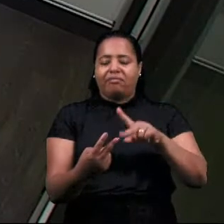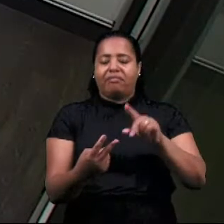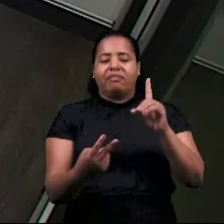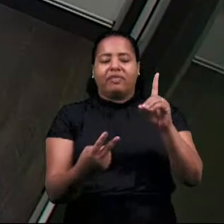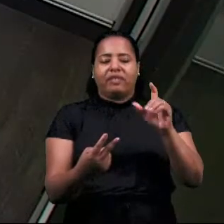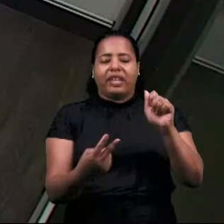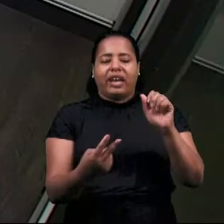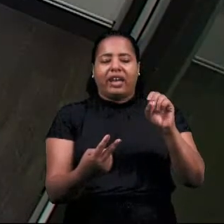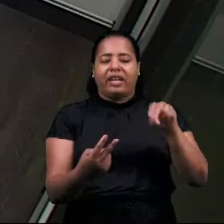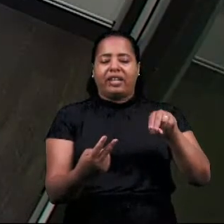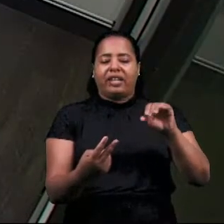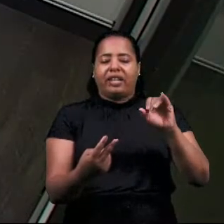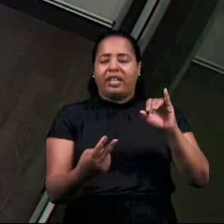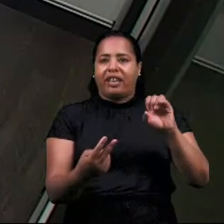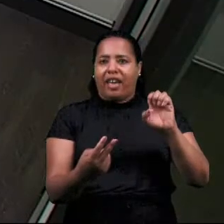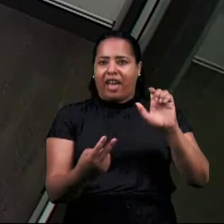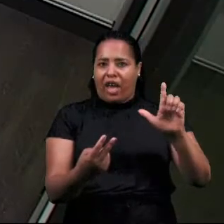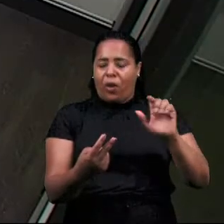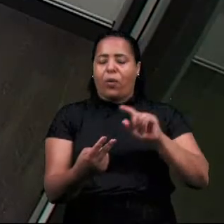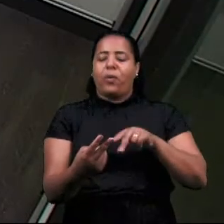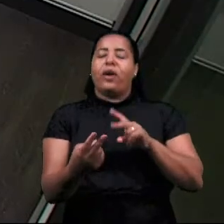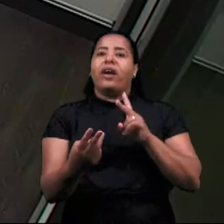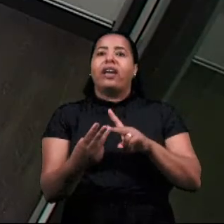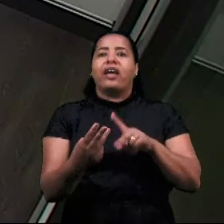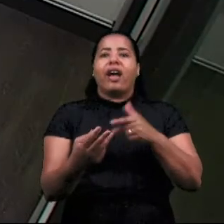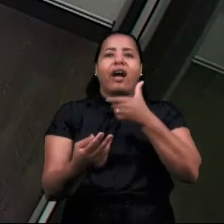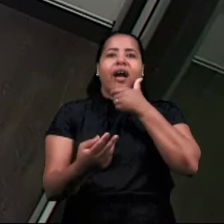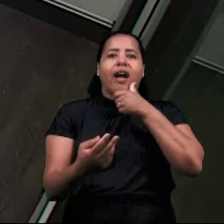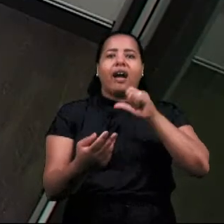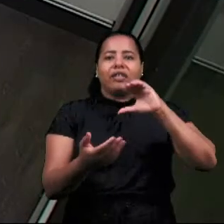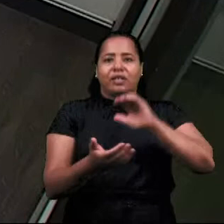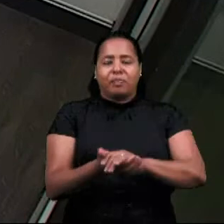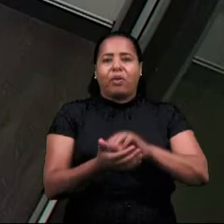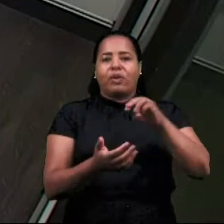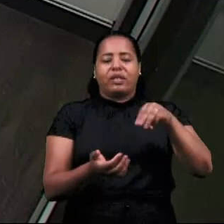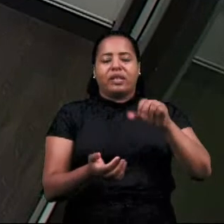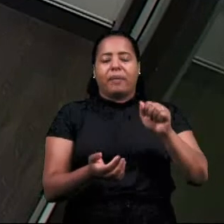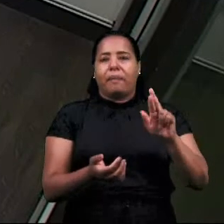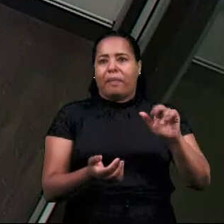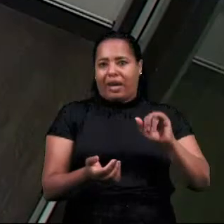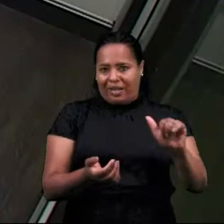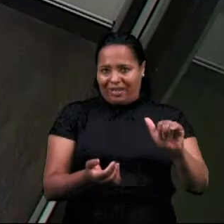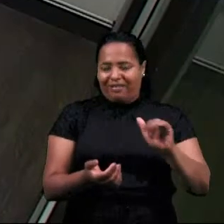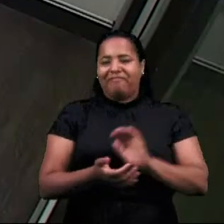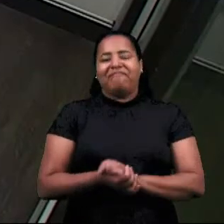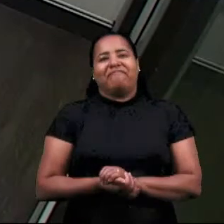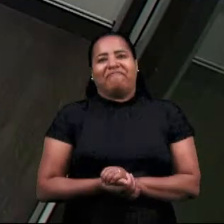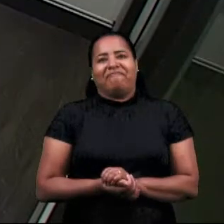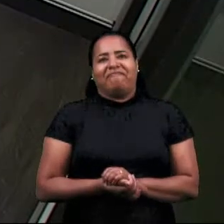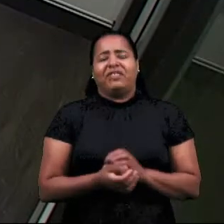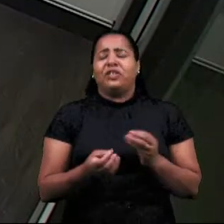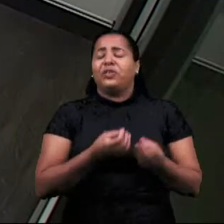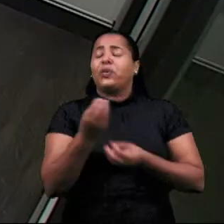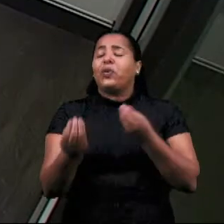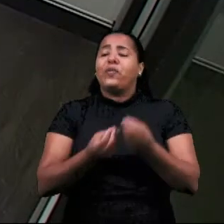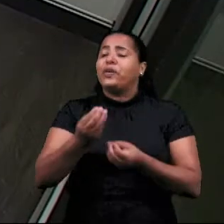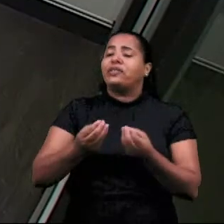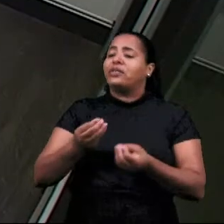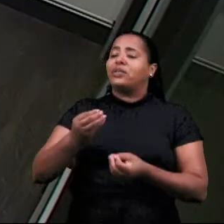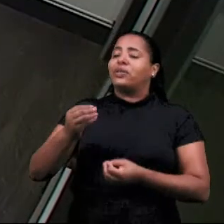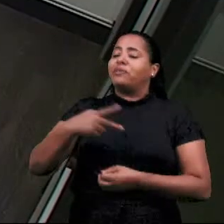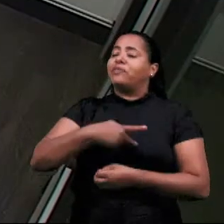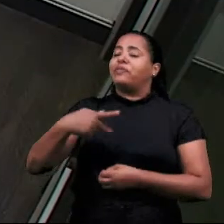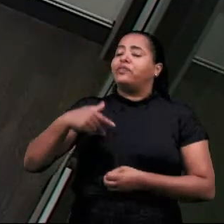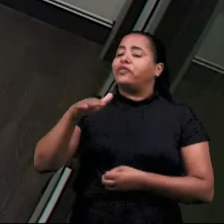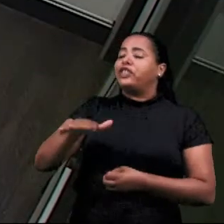todos. Deve estar assistindo a gente. Como foi a conversão do senhor, pastor? Como foi a conversão? Não, como foi a unção do senhor da